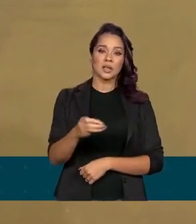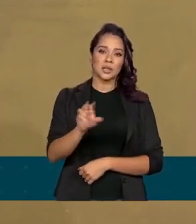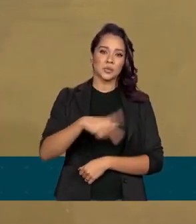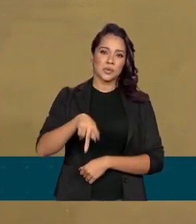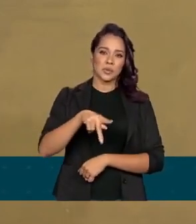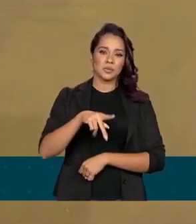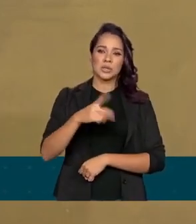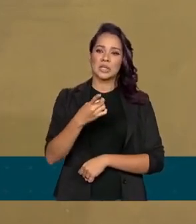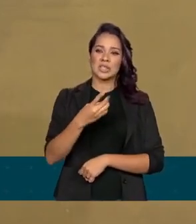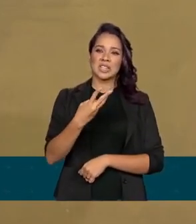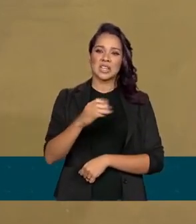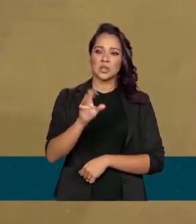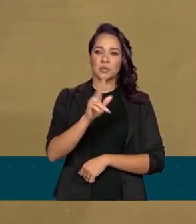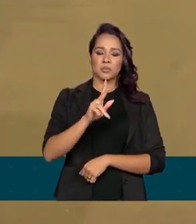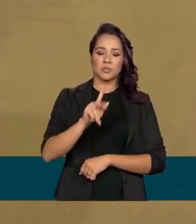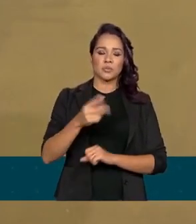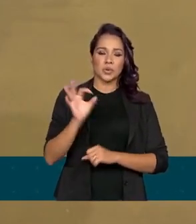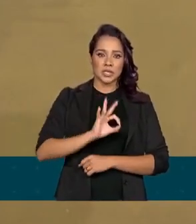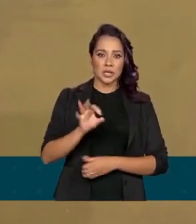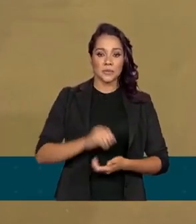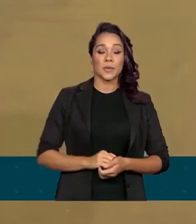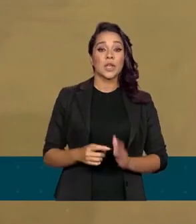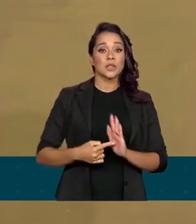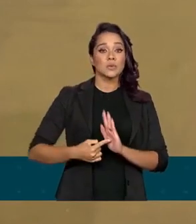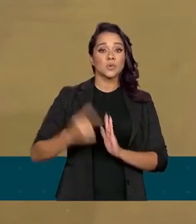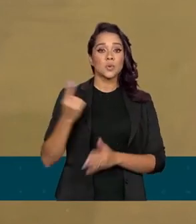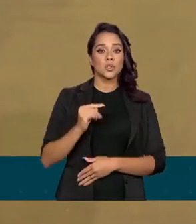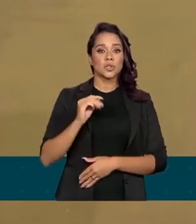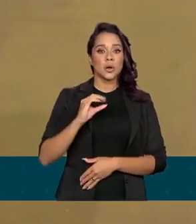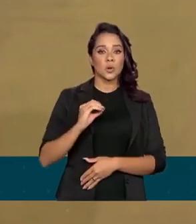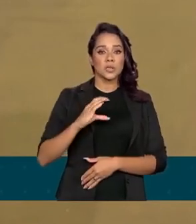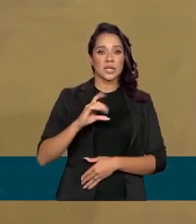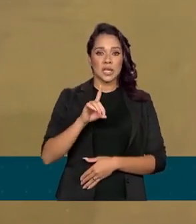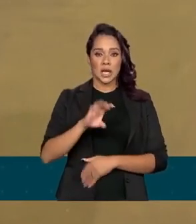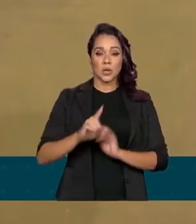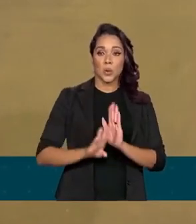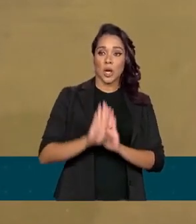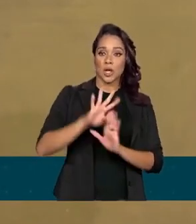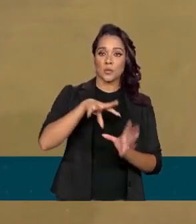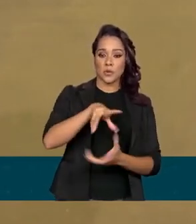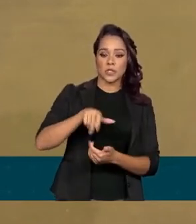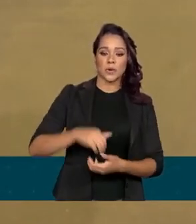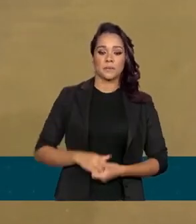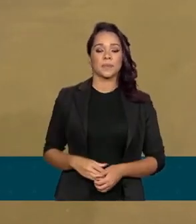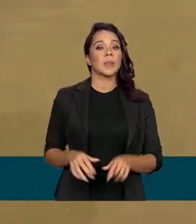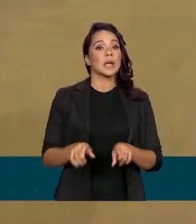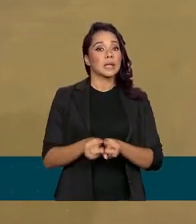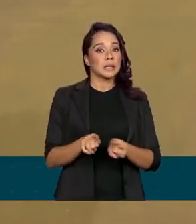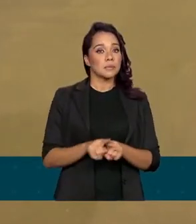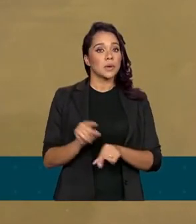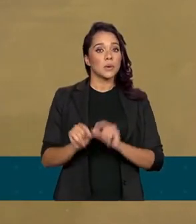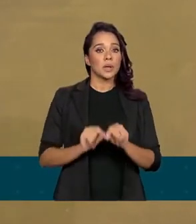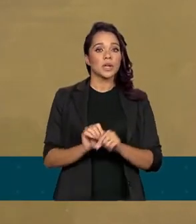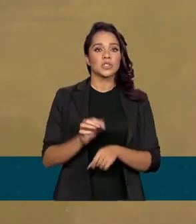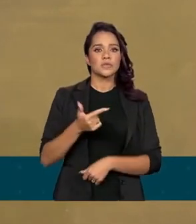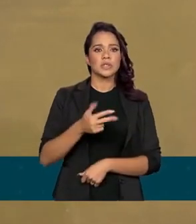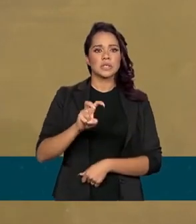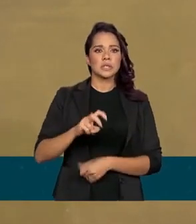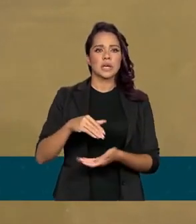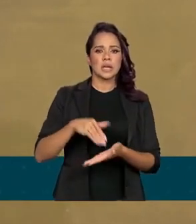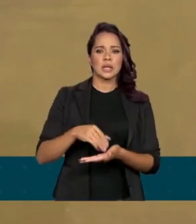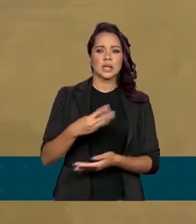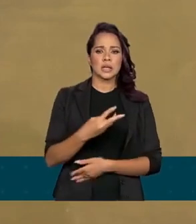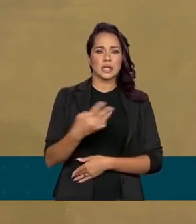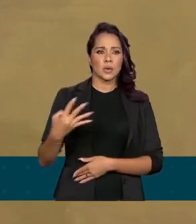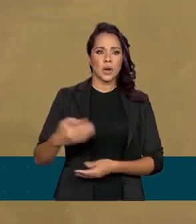30%. Nós somos o último na OCDE no ranking mundial. Da mesma forma, da faixa de 25 a